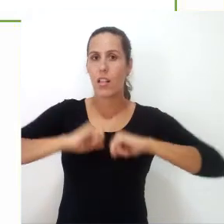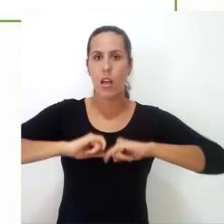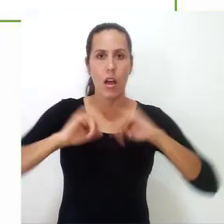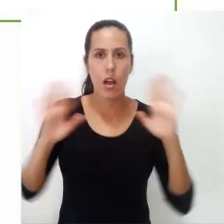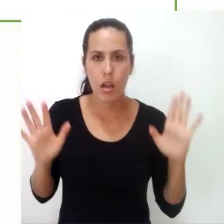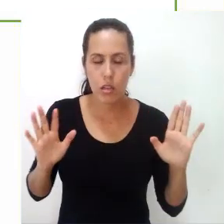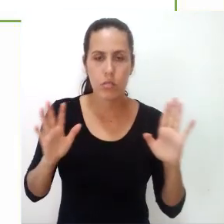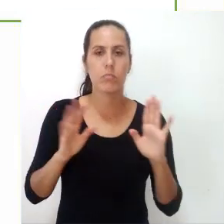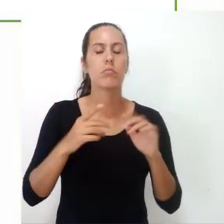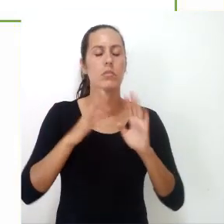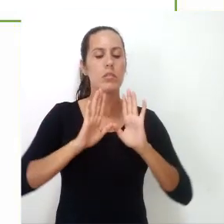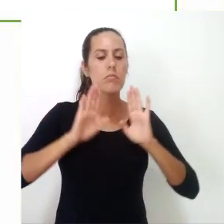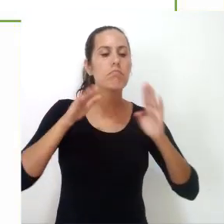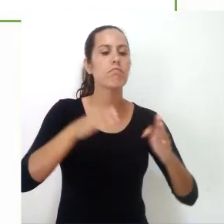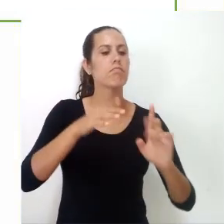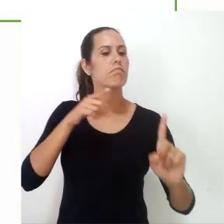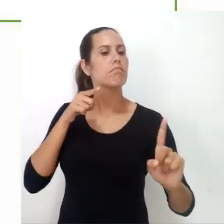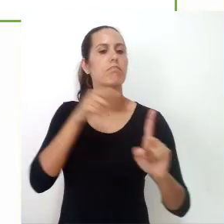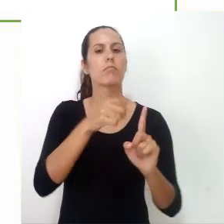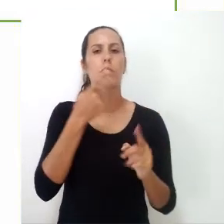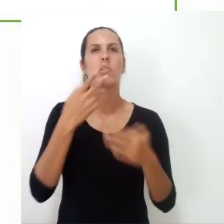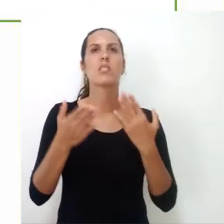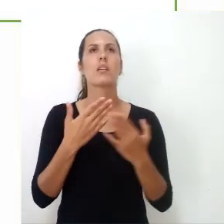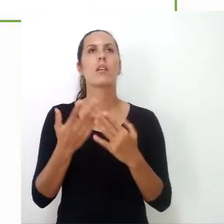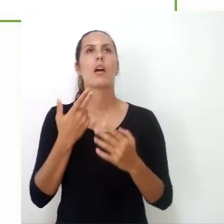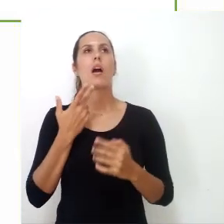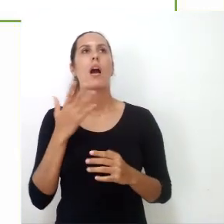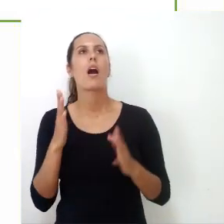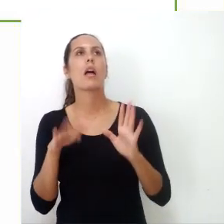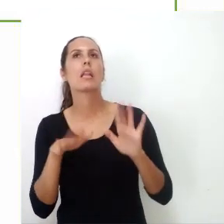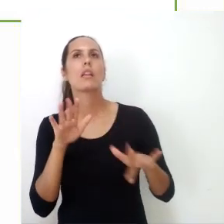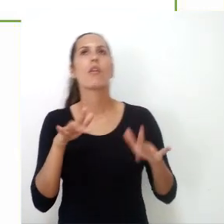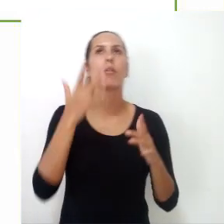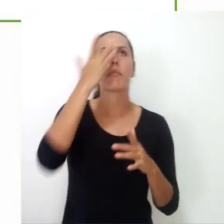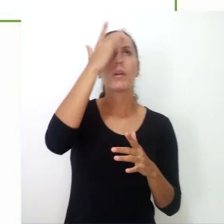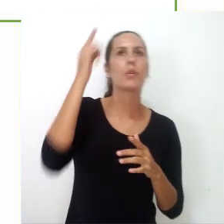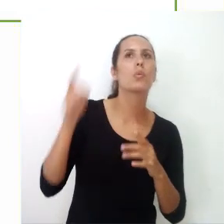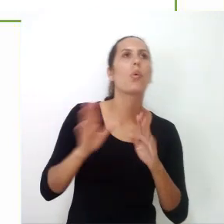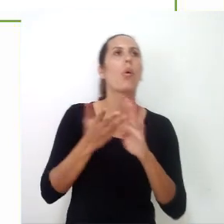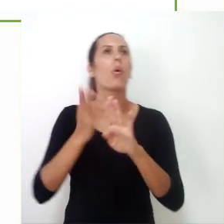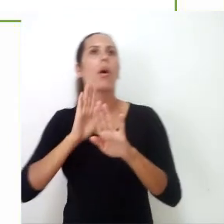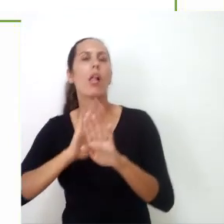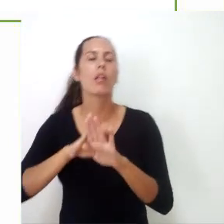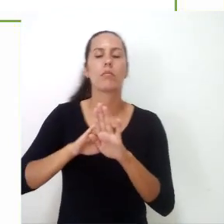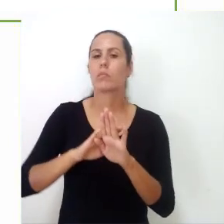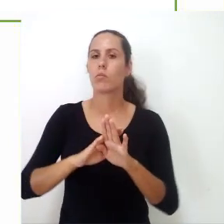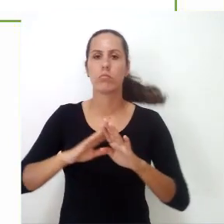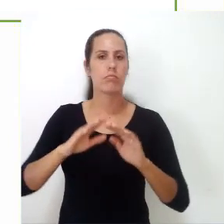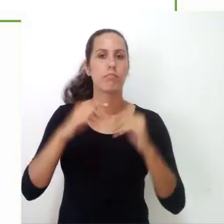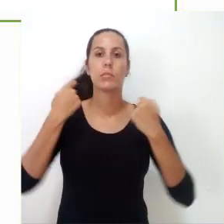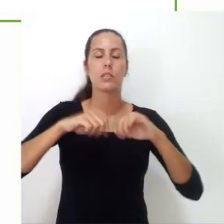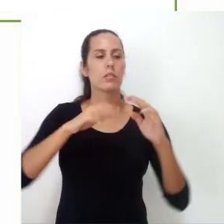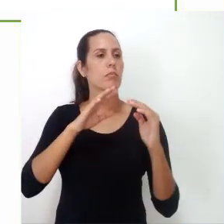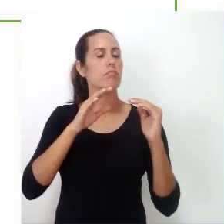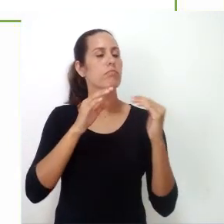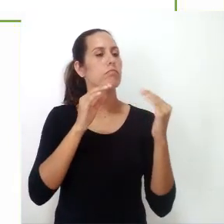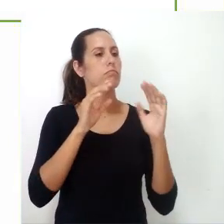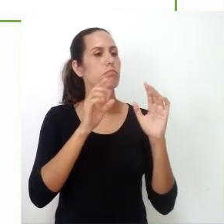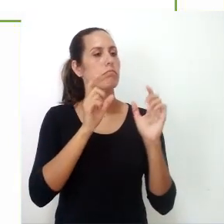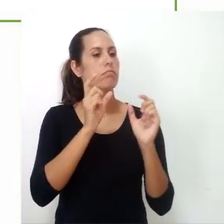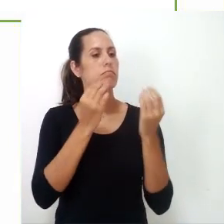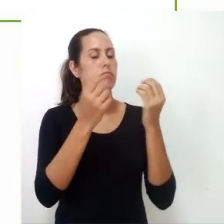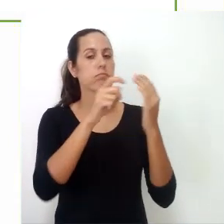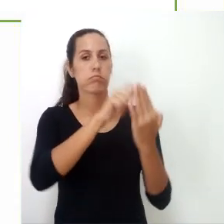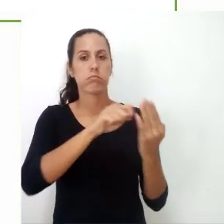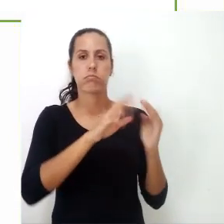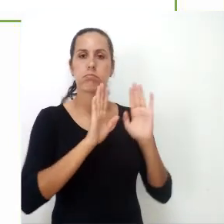o público a quem ele se destina. Tem que ser claro, não pode ser ambíguo, não pode ser obscuro, tem que ser objetivo,